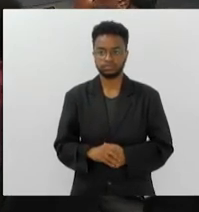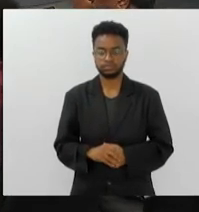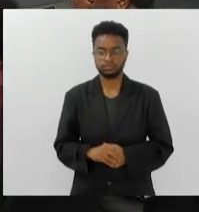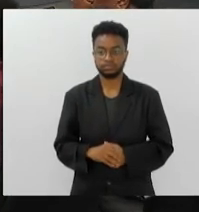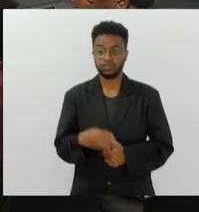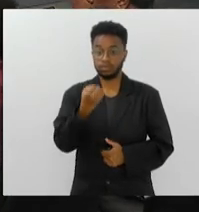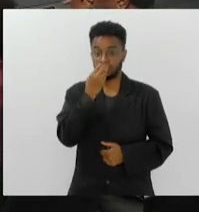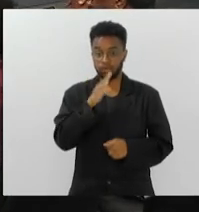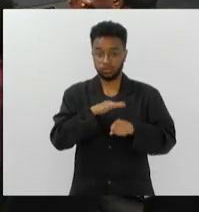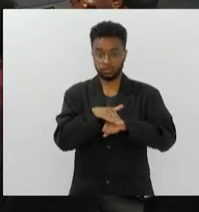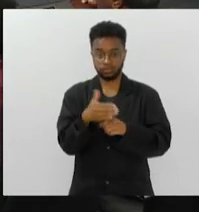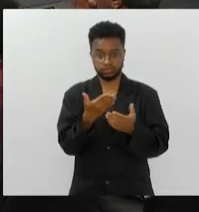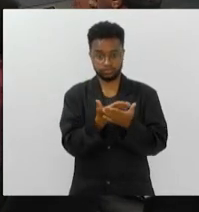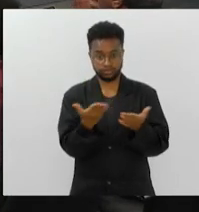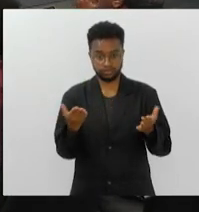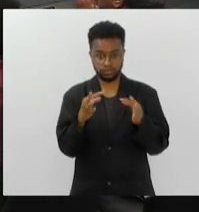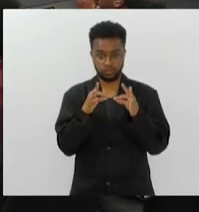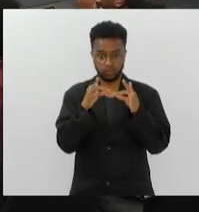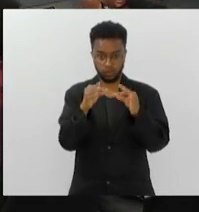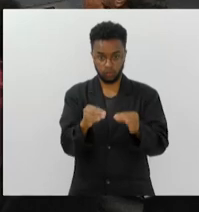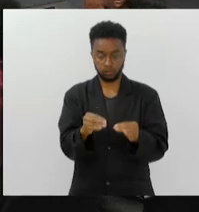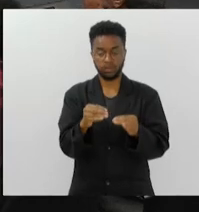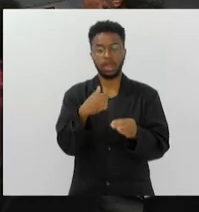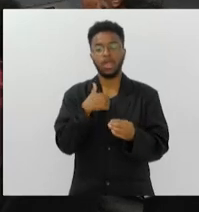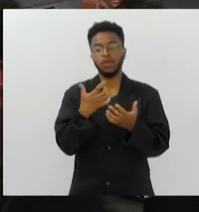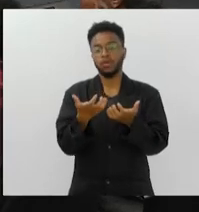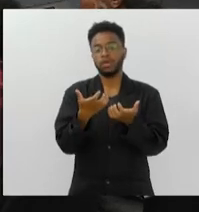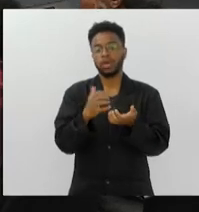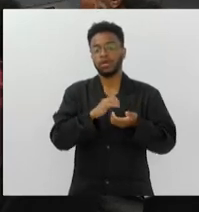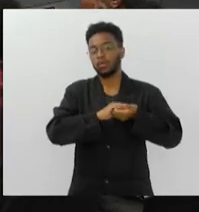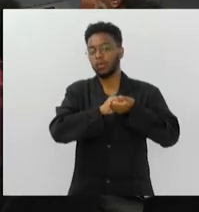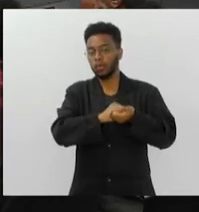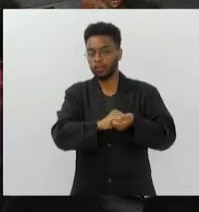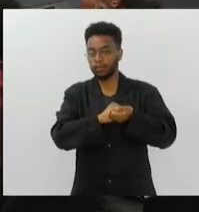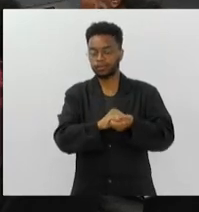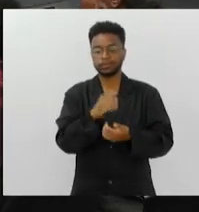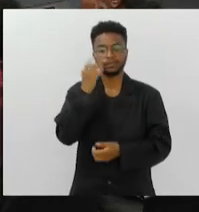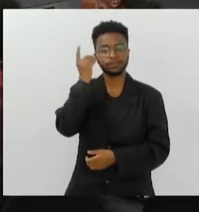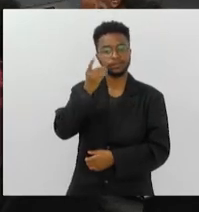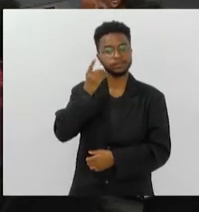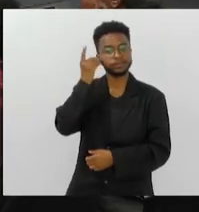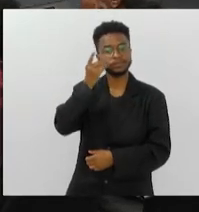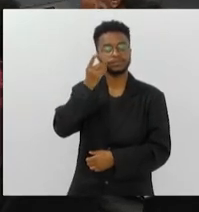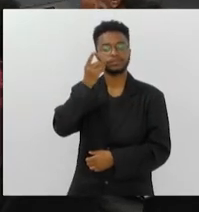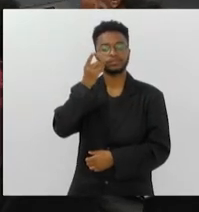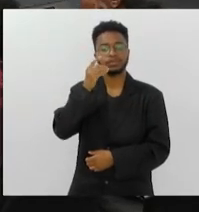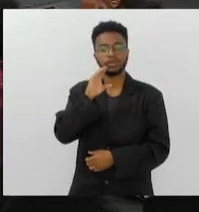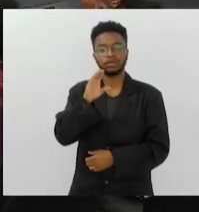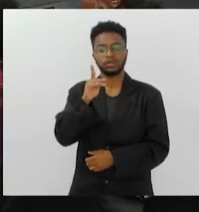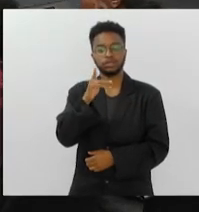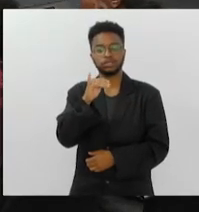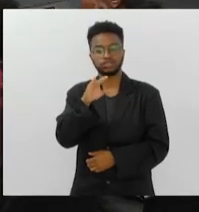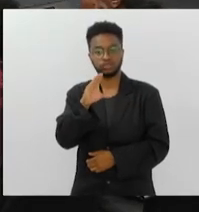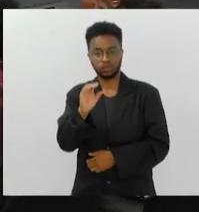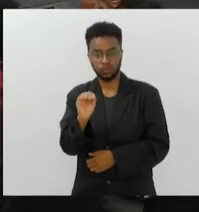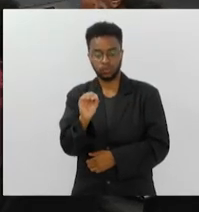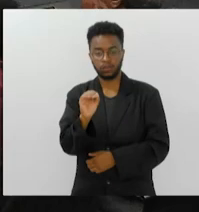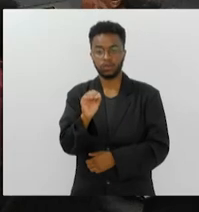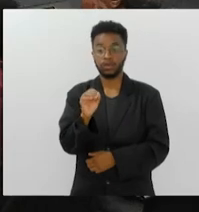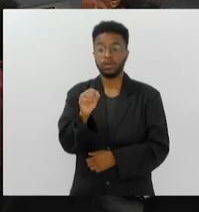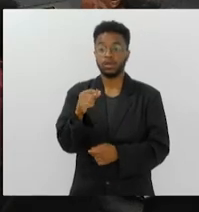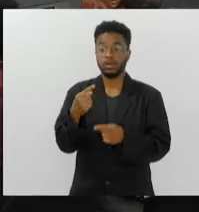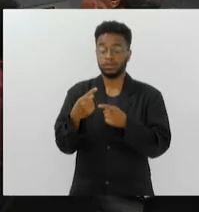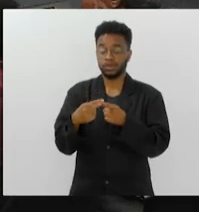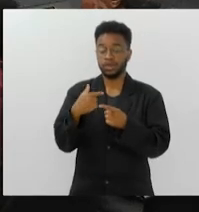Boa noite a todos e todas. Gostaria de cumprimentar ao deputado Chico Machado. Cumprimentando, eu